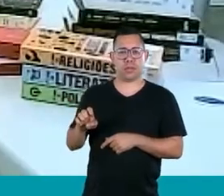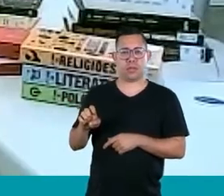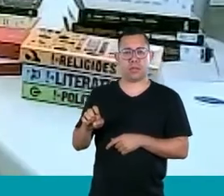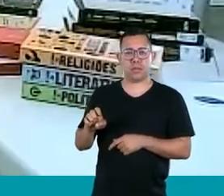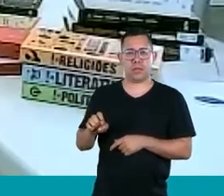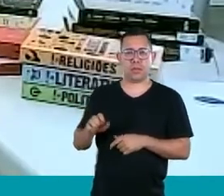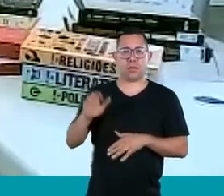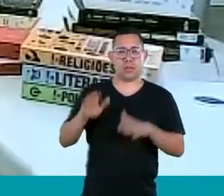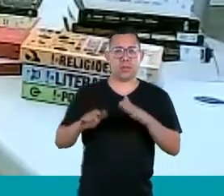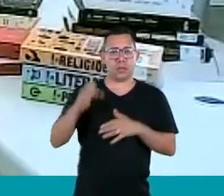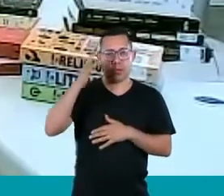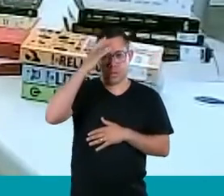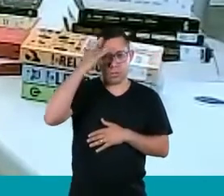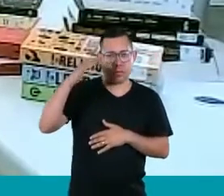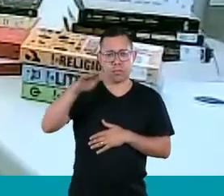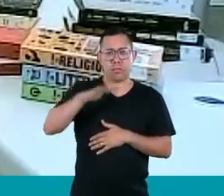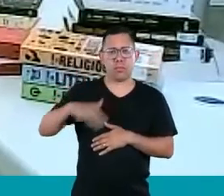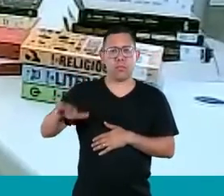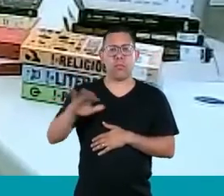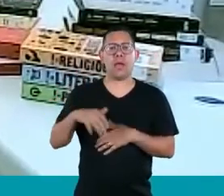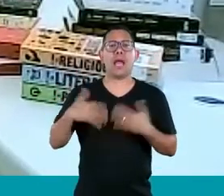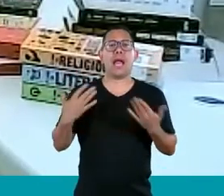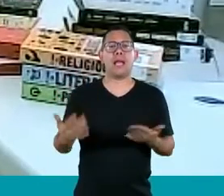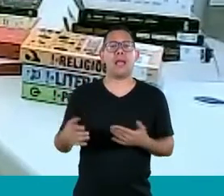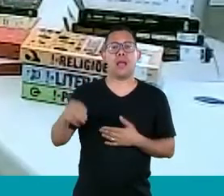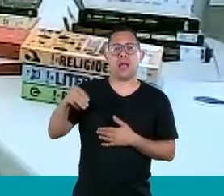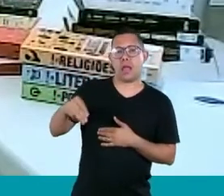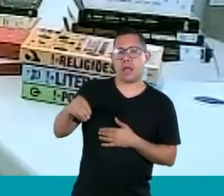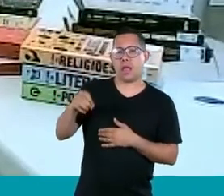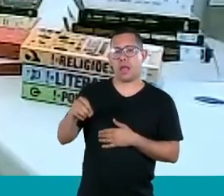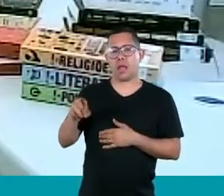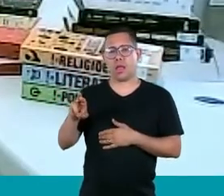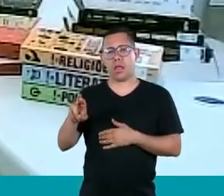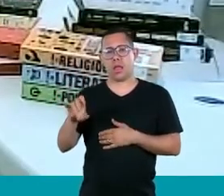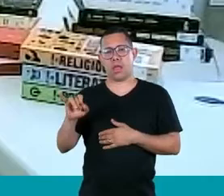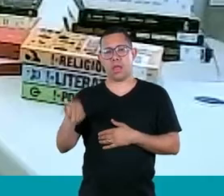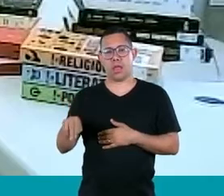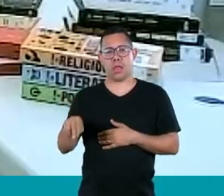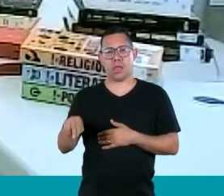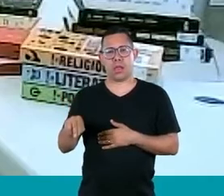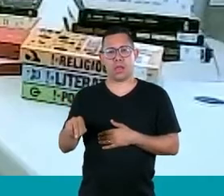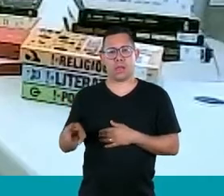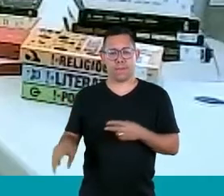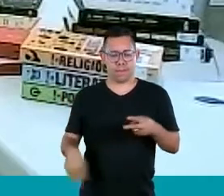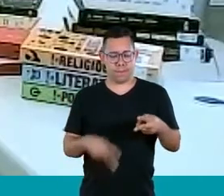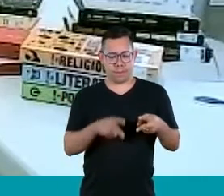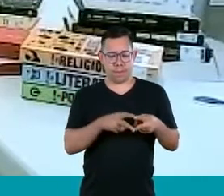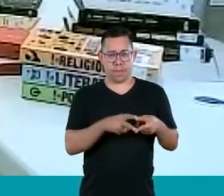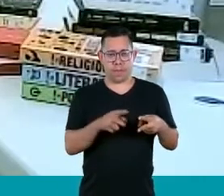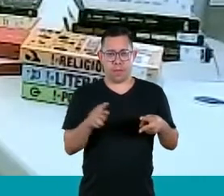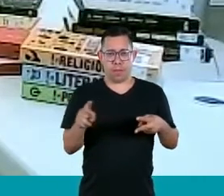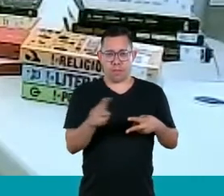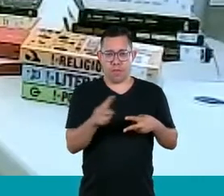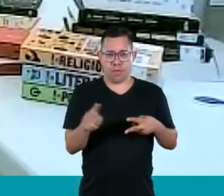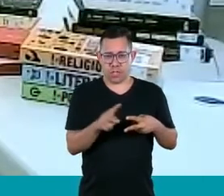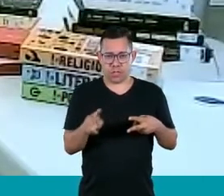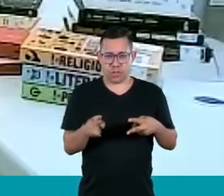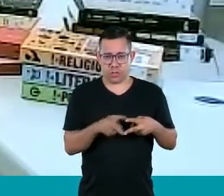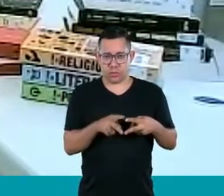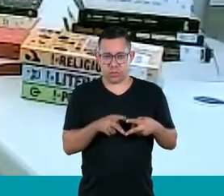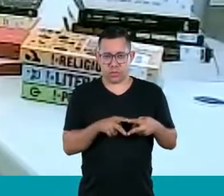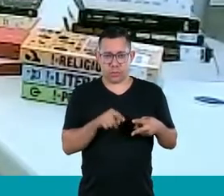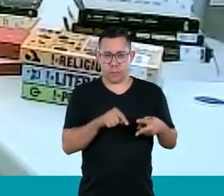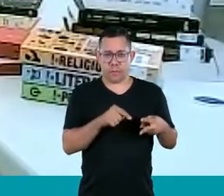Talvez o público esteja perguntando, mas cadê o Mohan até aí? Bem, essas duas professoras materializam um pouco da